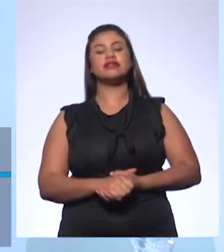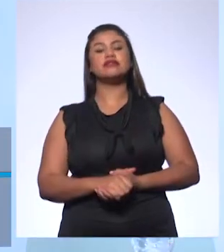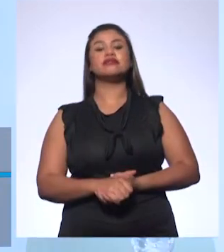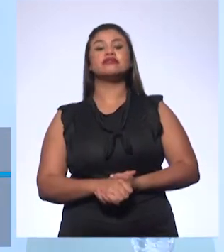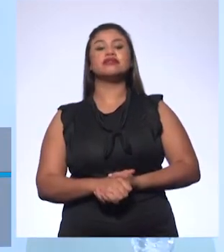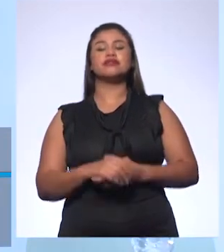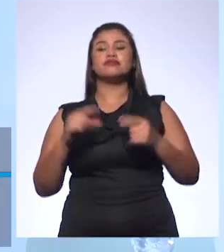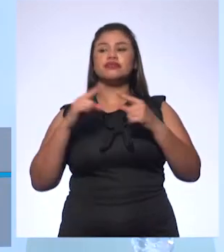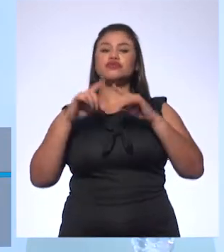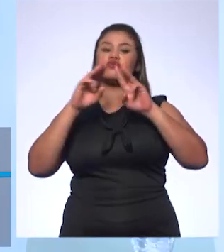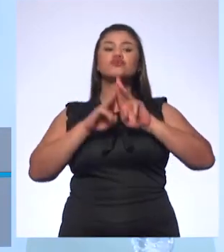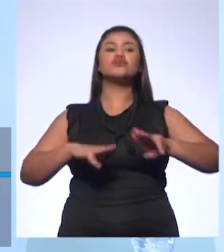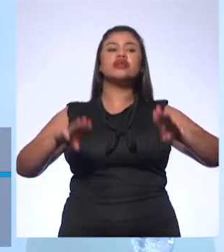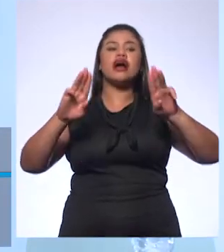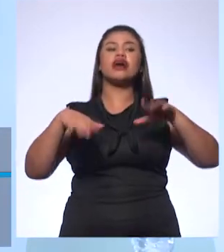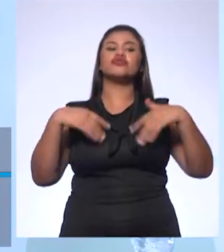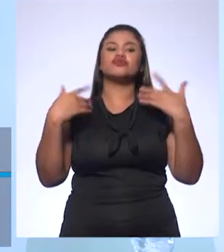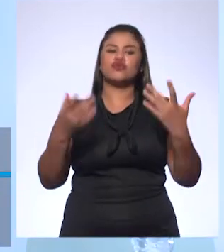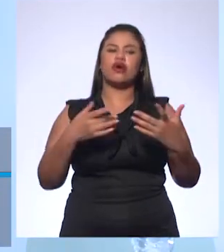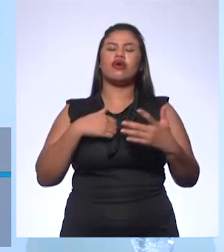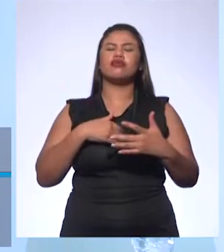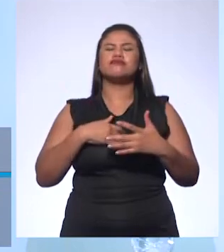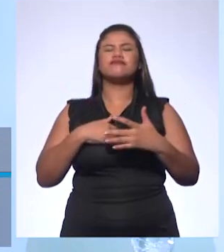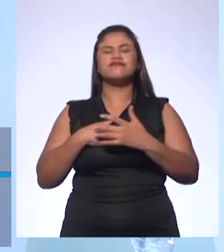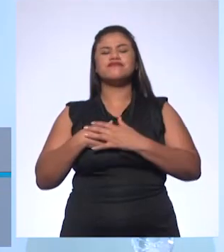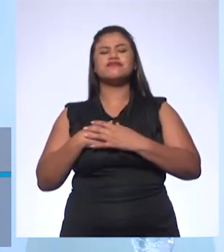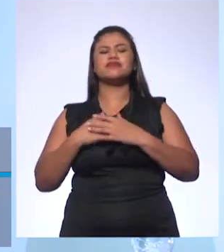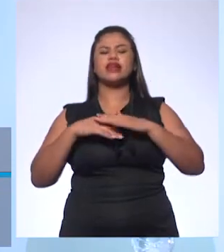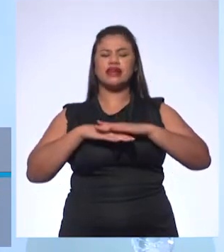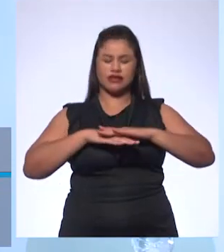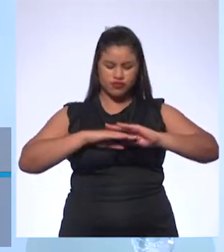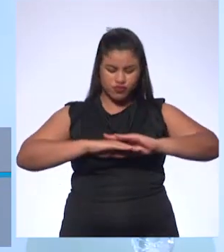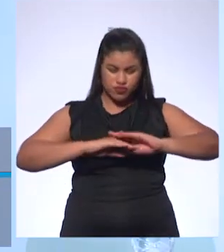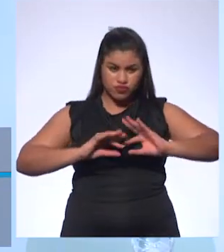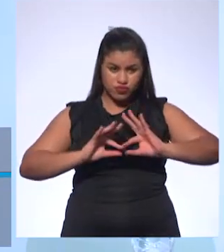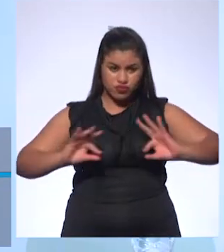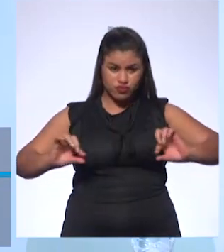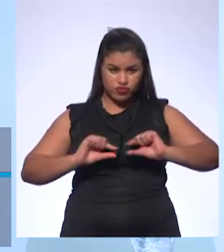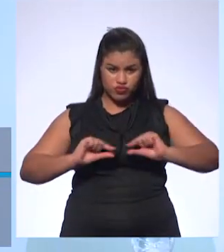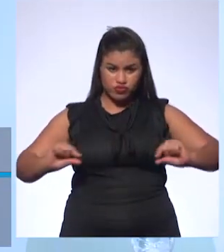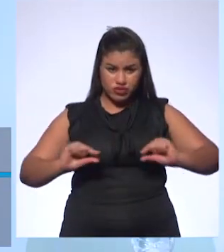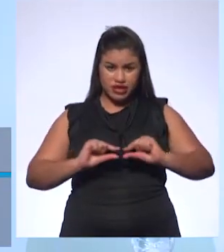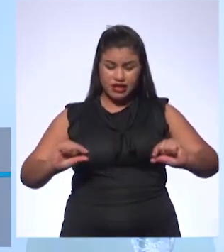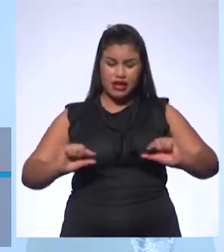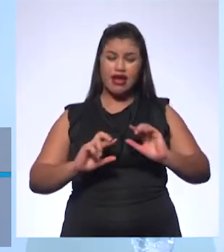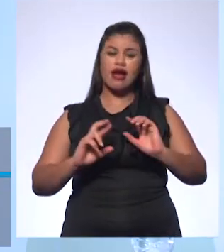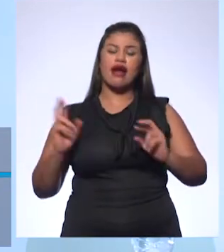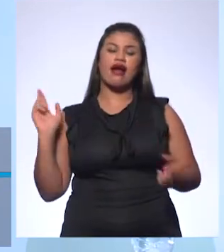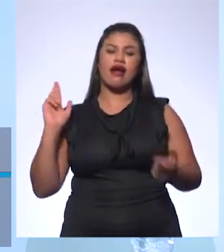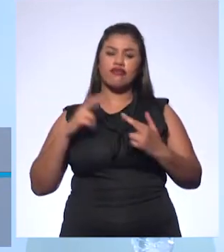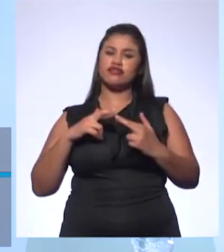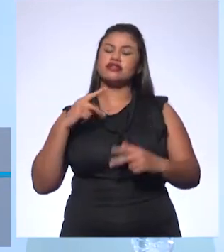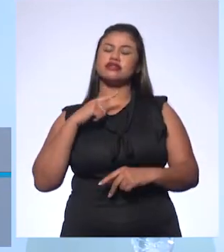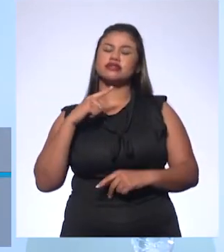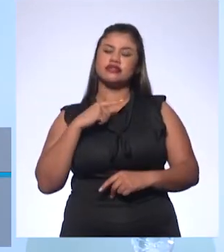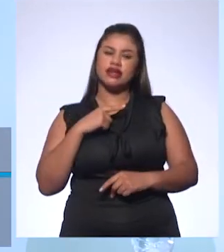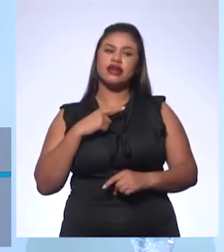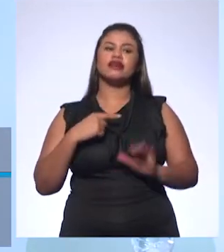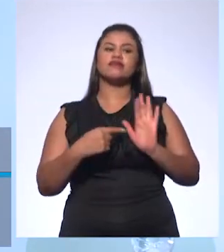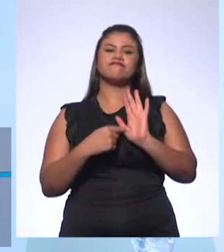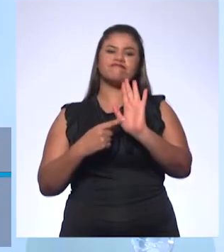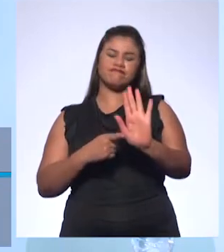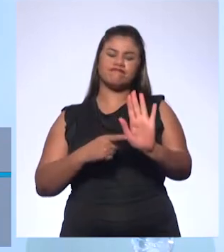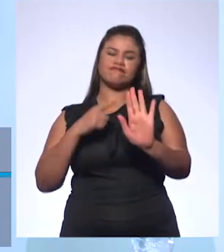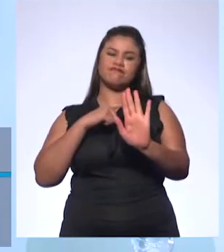Em que site? Ó, tem embaixo ali a referência. Todas as nossas aulas têm que ter a referência. Se você ler lá a referência na hora que eu colocar o slide, vai